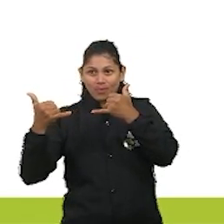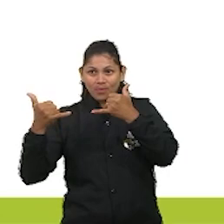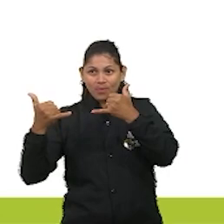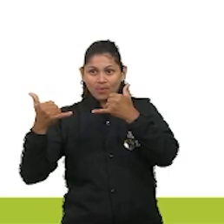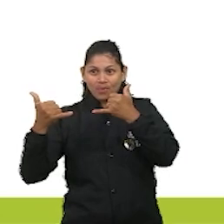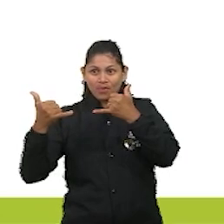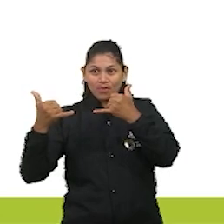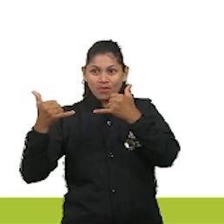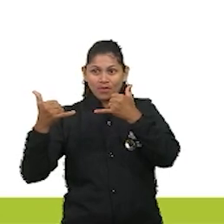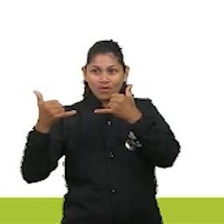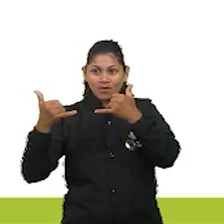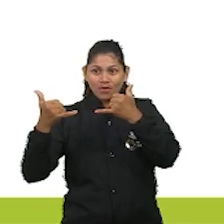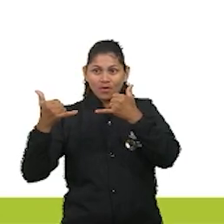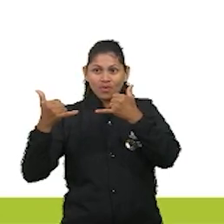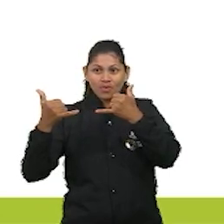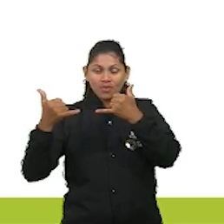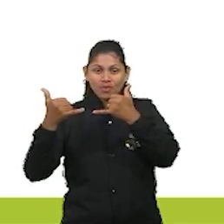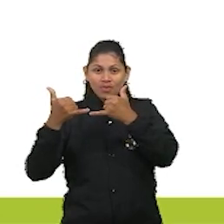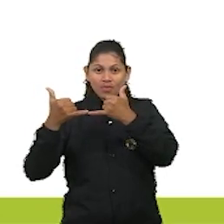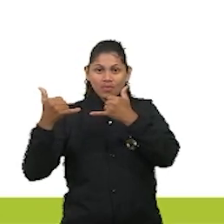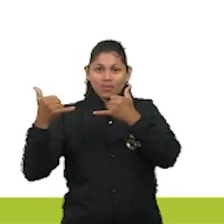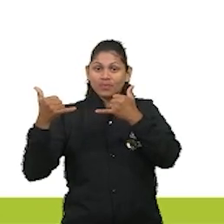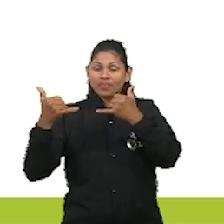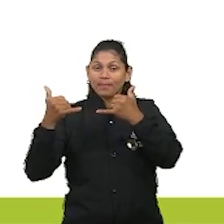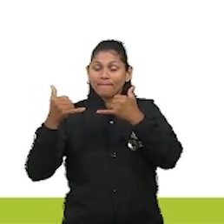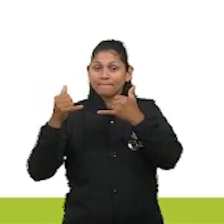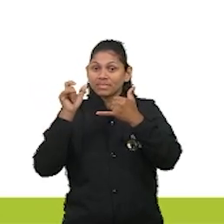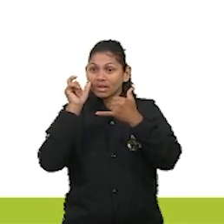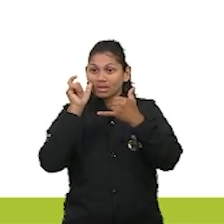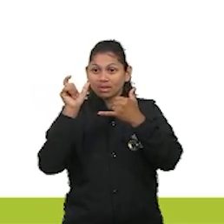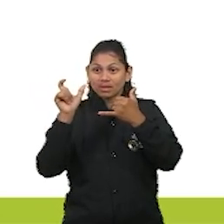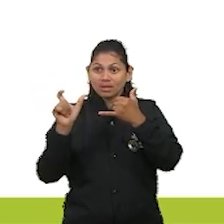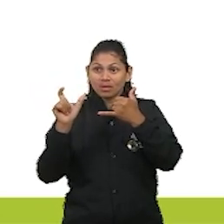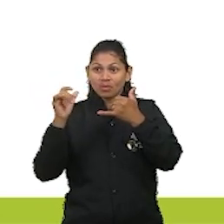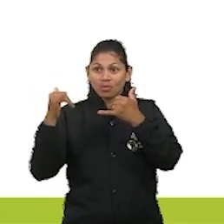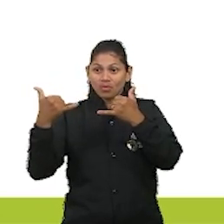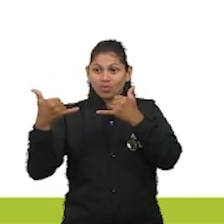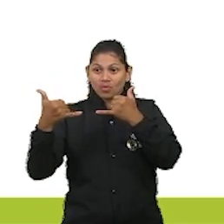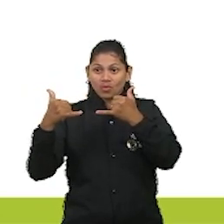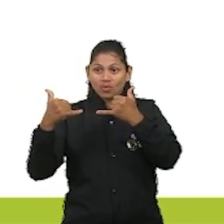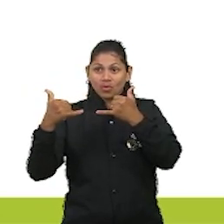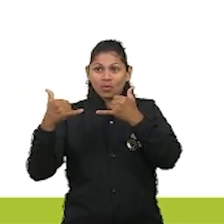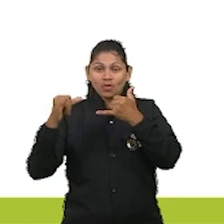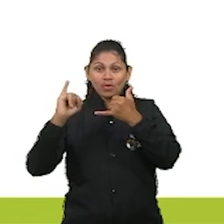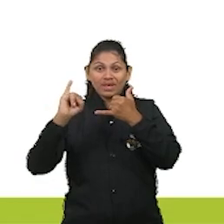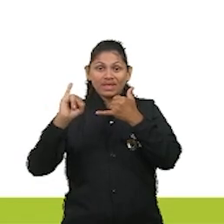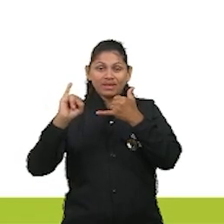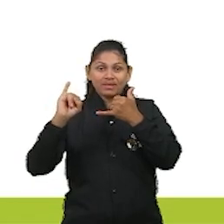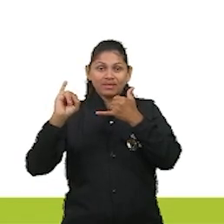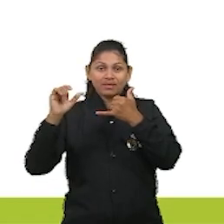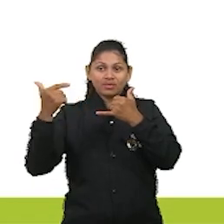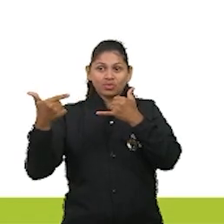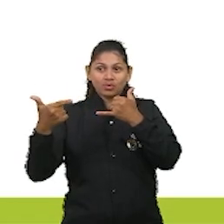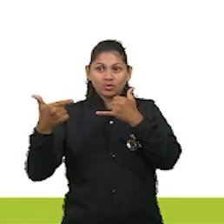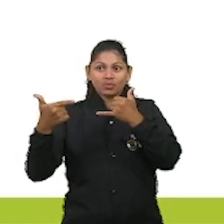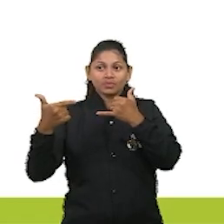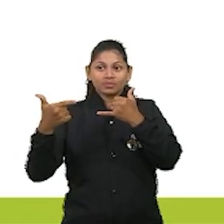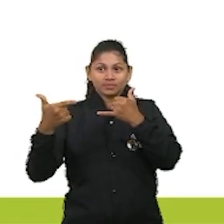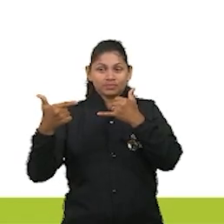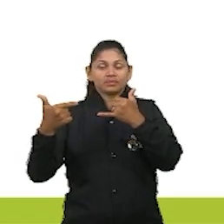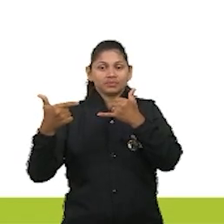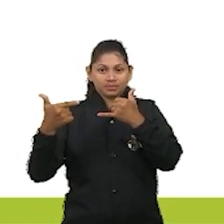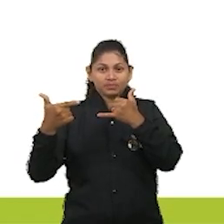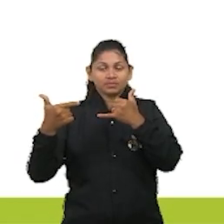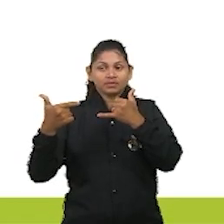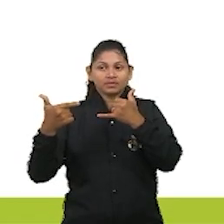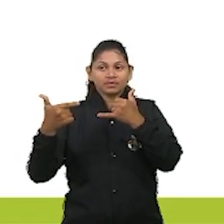chega ali, ó, no nó, observe que, então, o meu I2 vai ser igual, o meu I2,